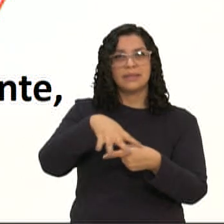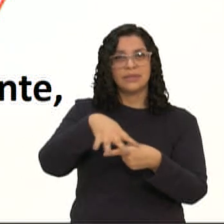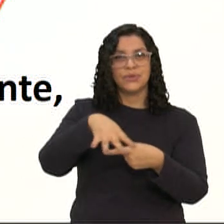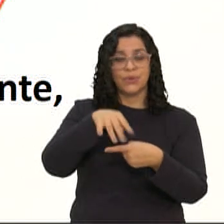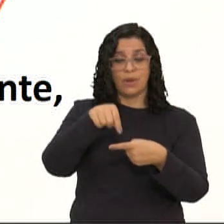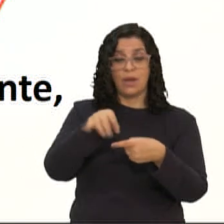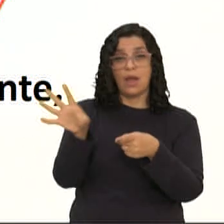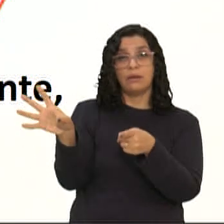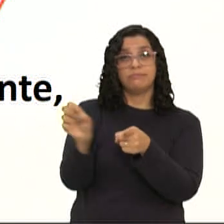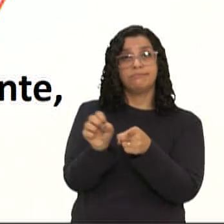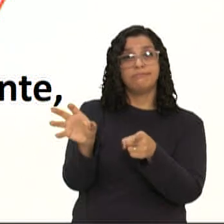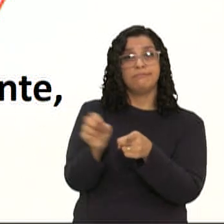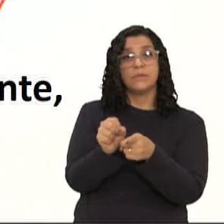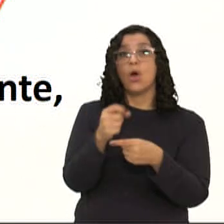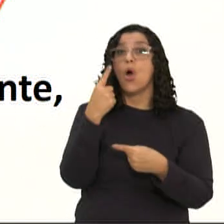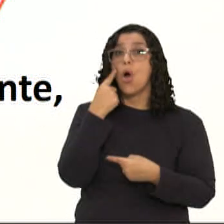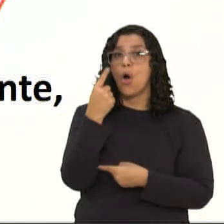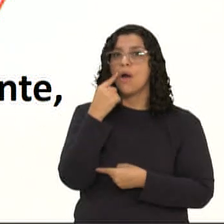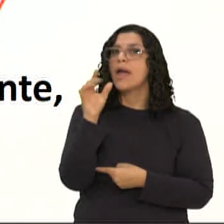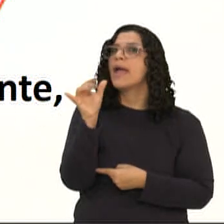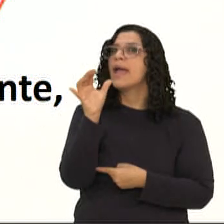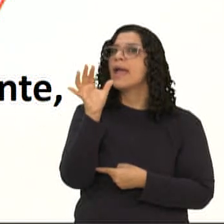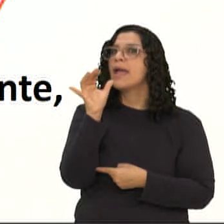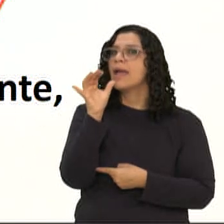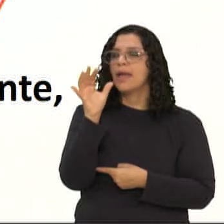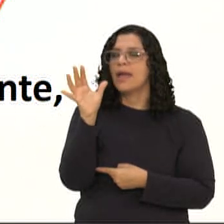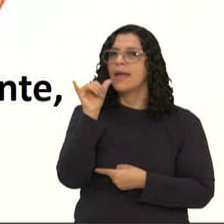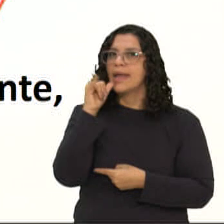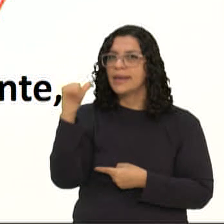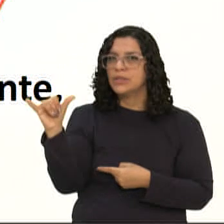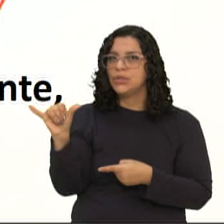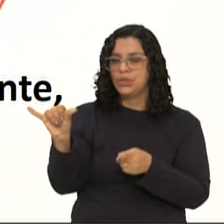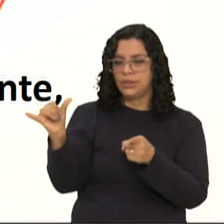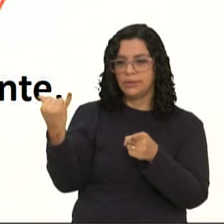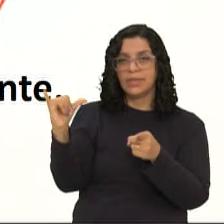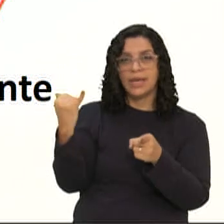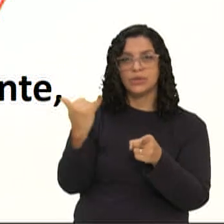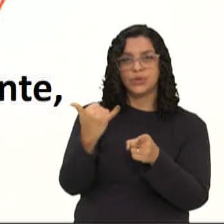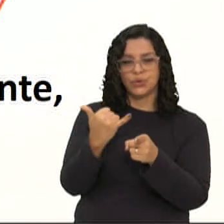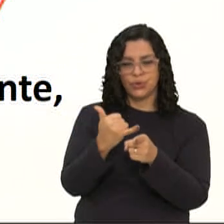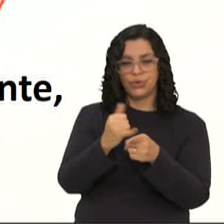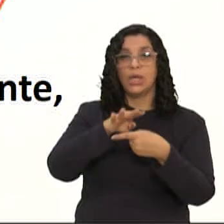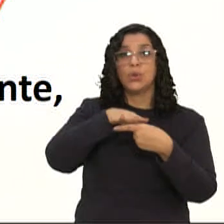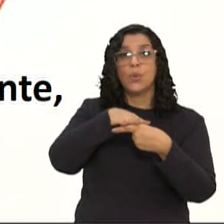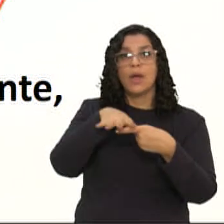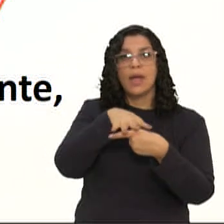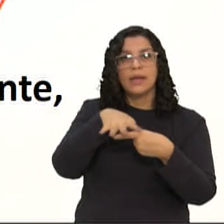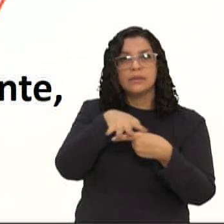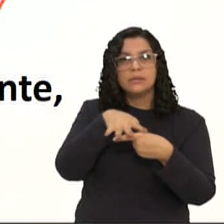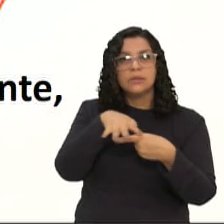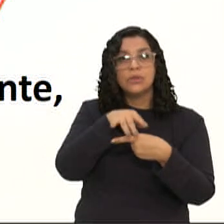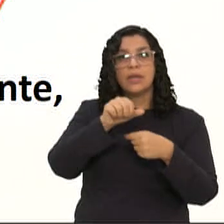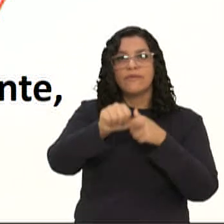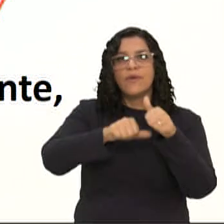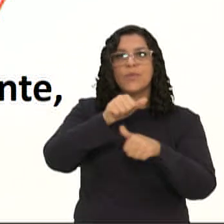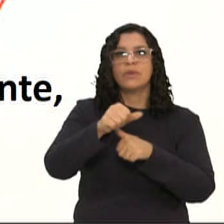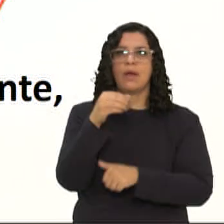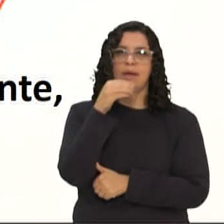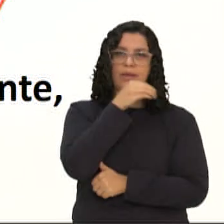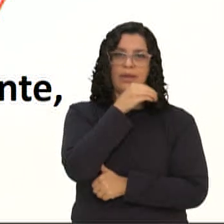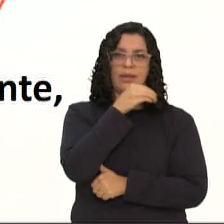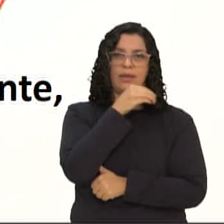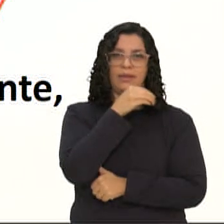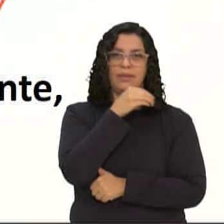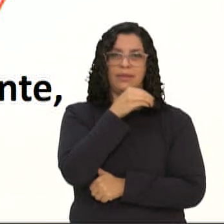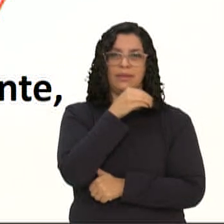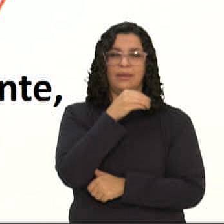energia elétrica em calor. Então, pessoal, a corrente elétrica é proporcional, no caso aqui, ao